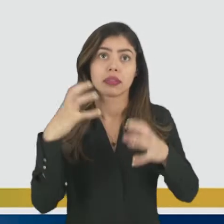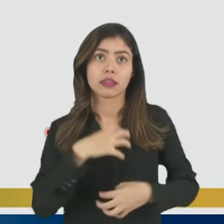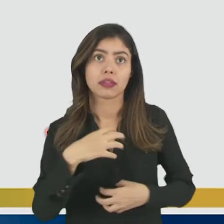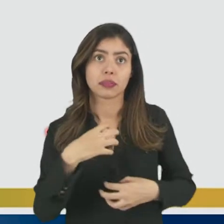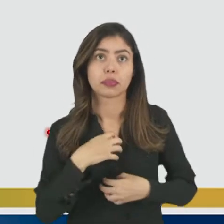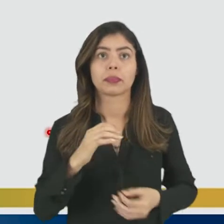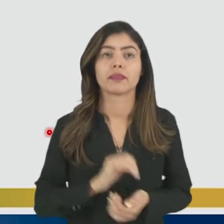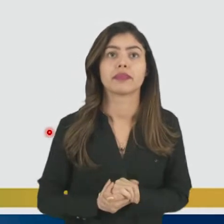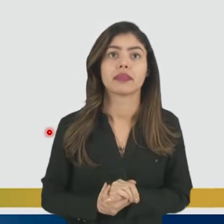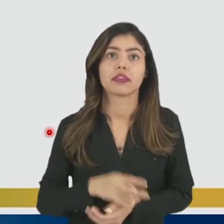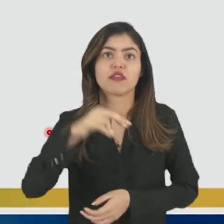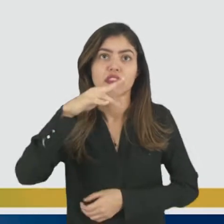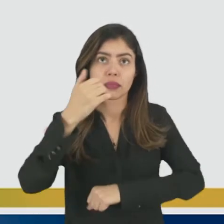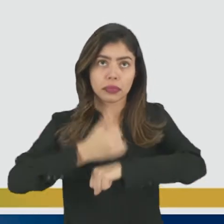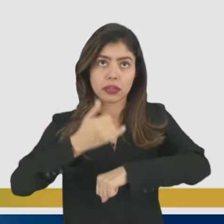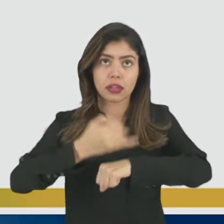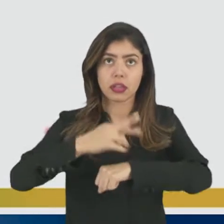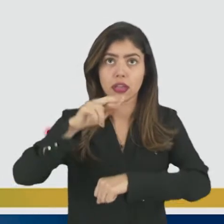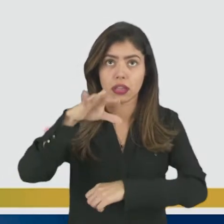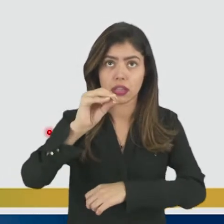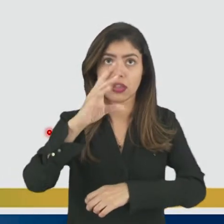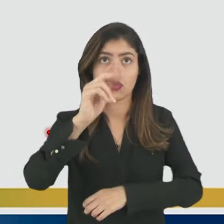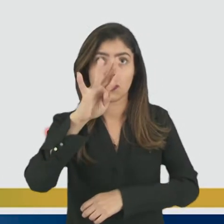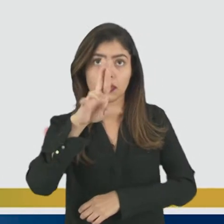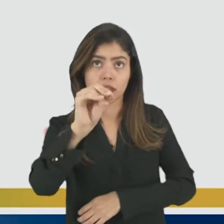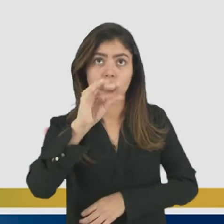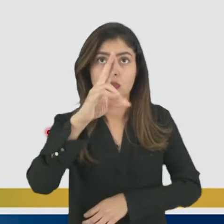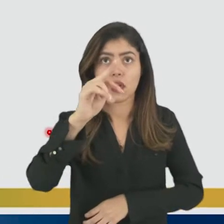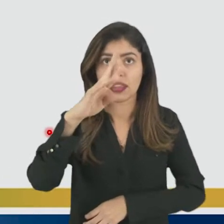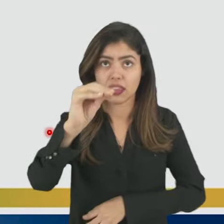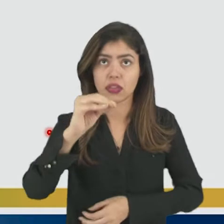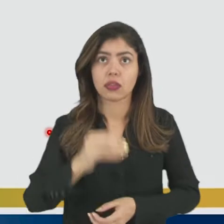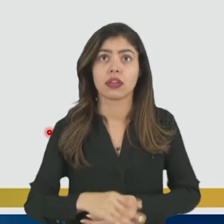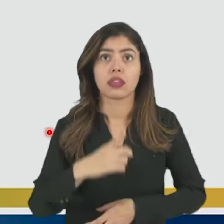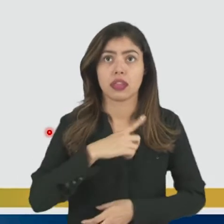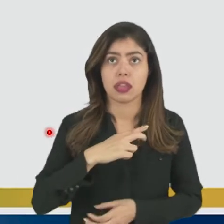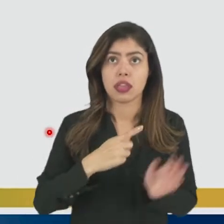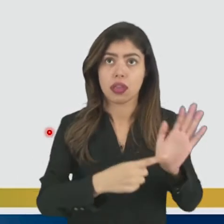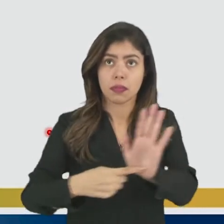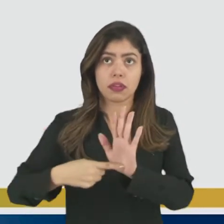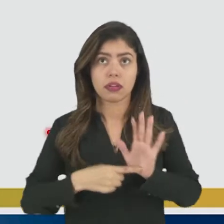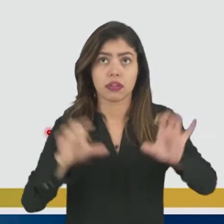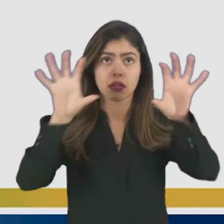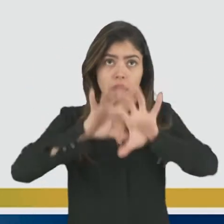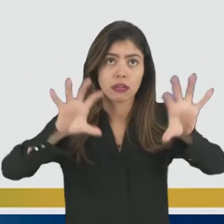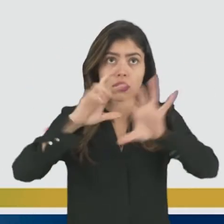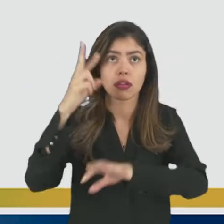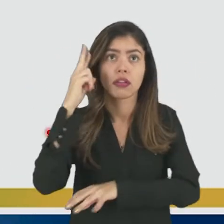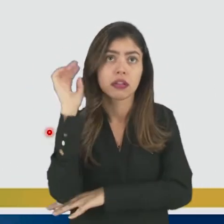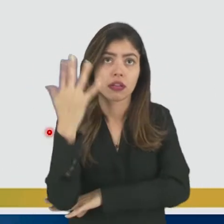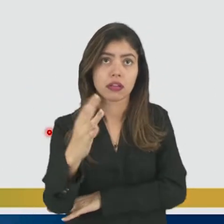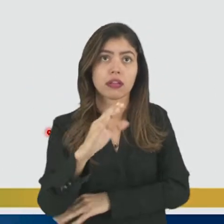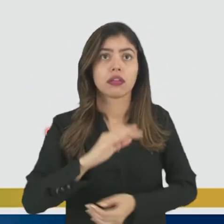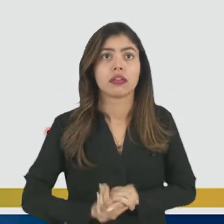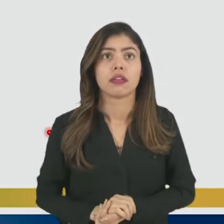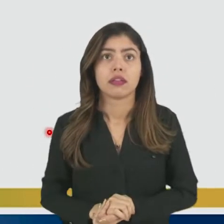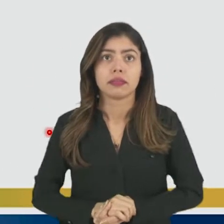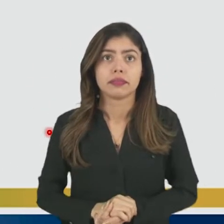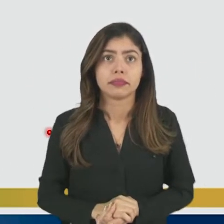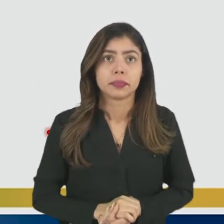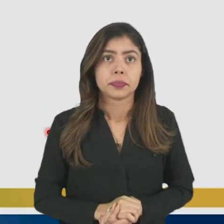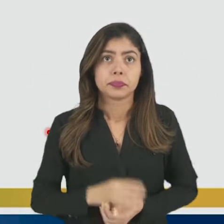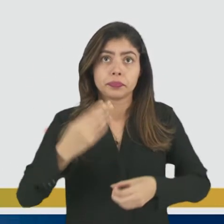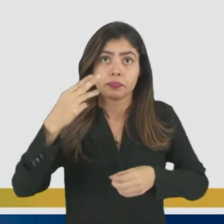sentido, considerando-se que o metano, o butano e o octano sejam representativos do gás natural, então,